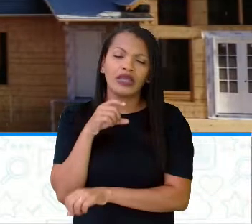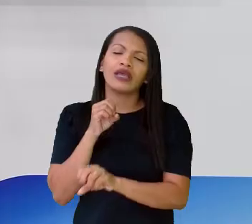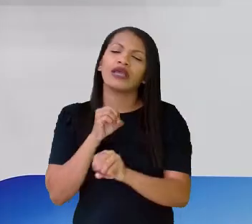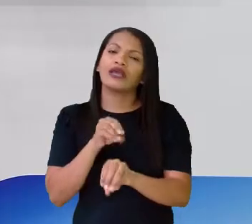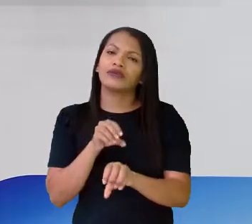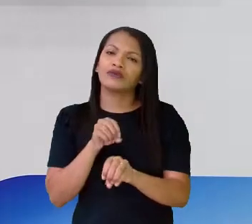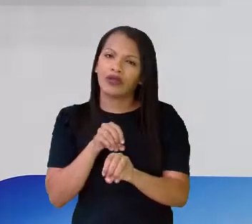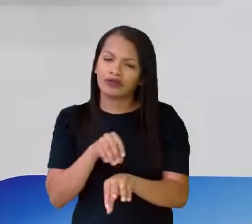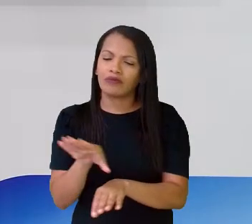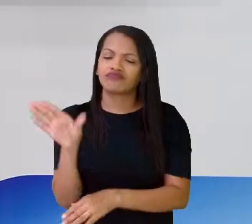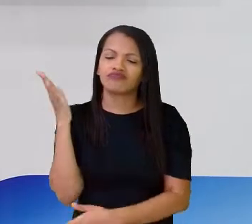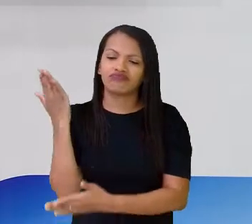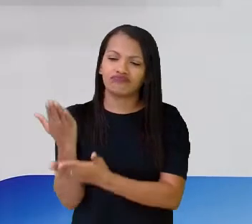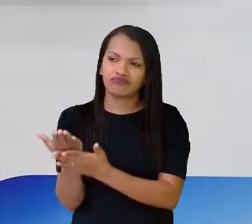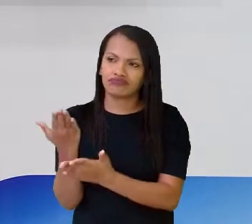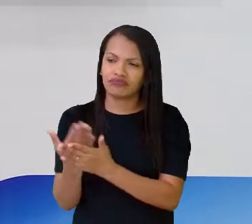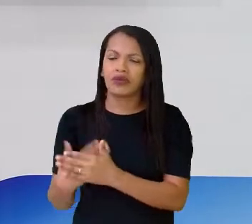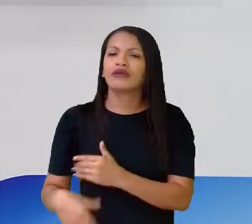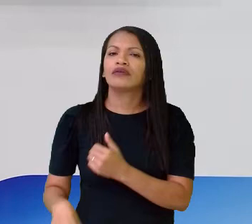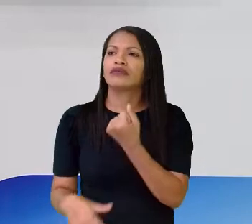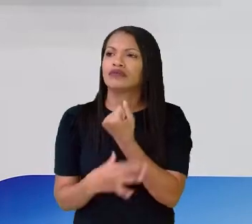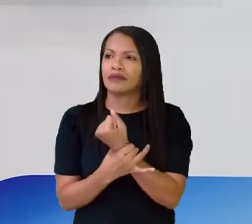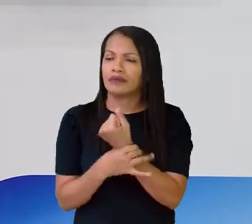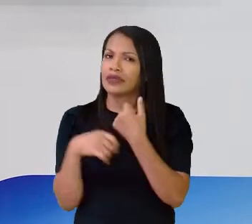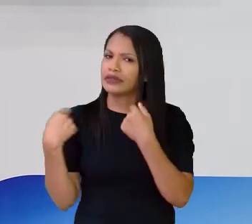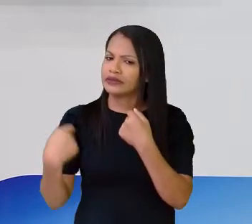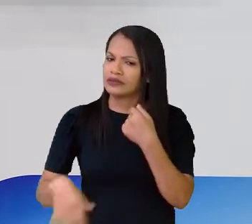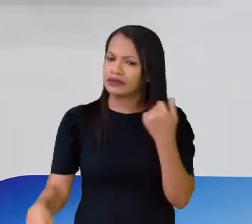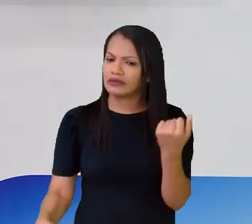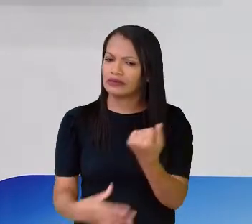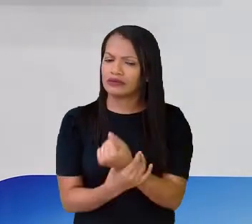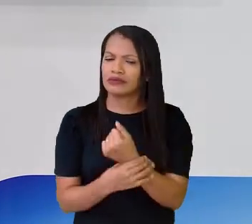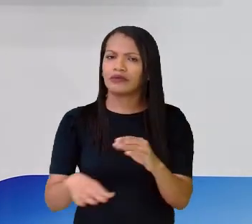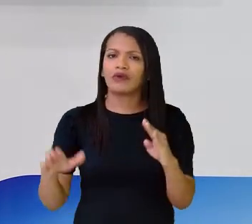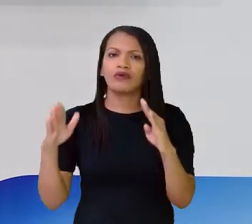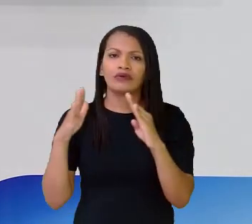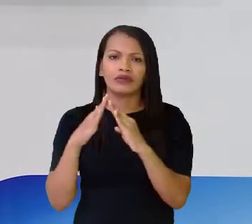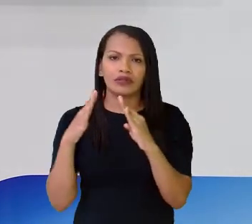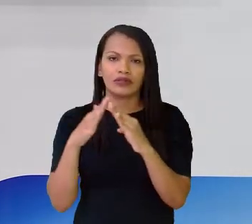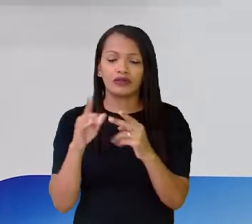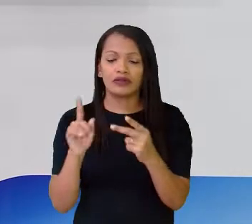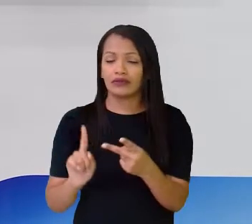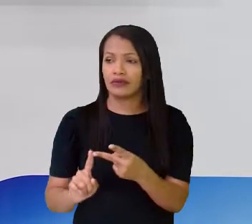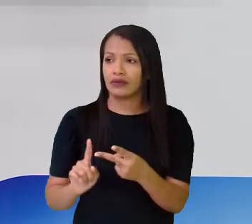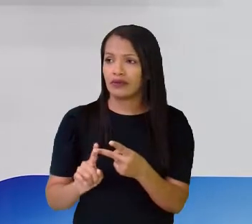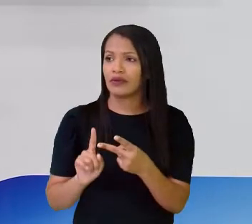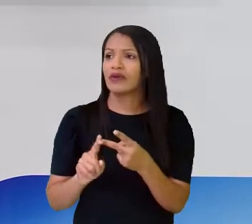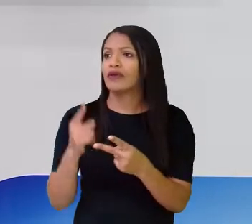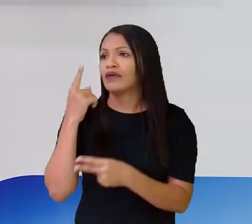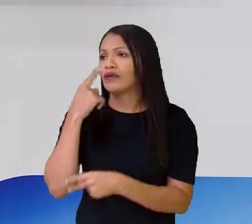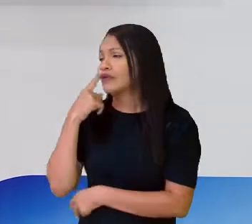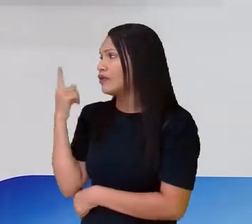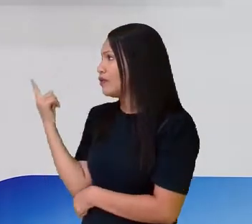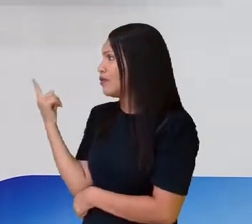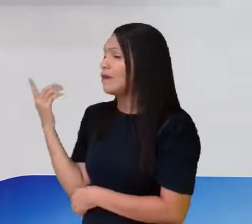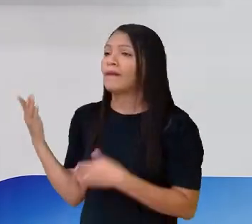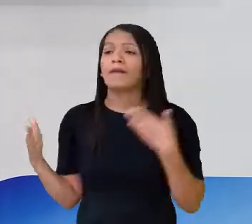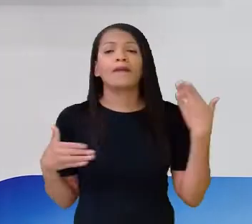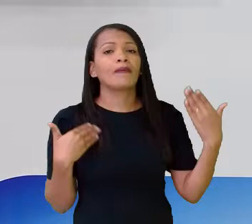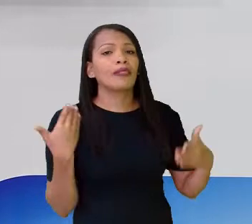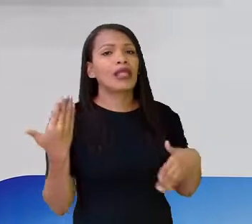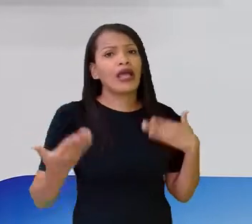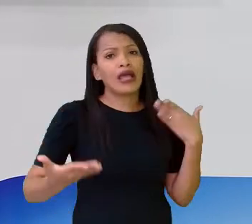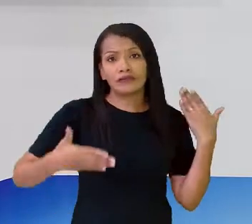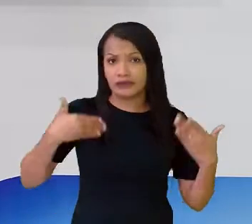habitantes dele, o quê? A moradia, que foi o que eu falei para vocês. Há também o que aqui? Lazer, que